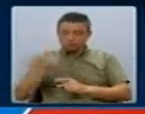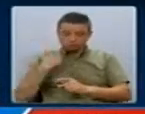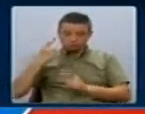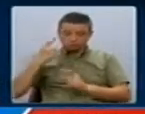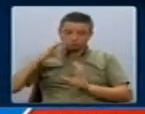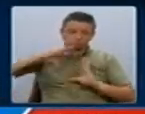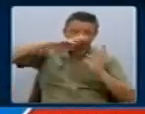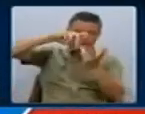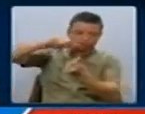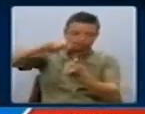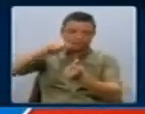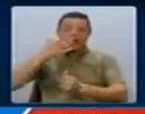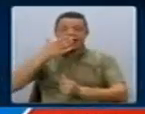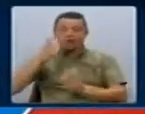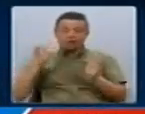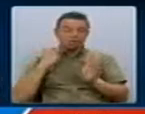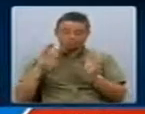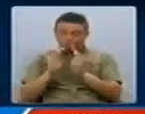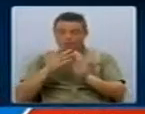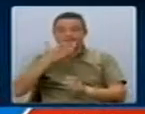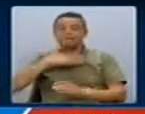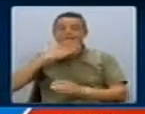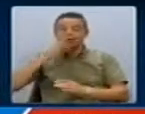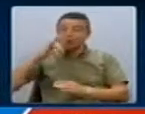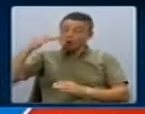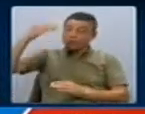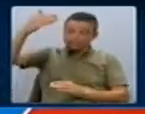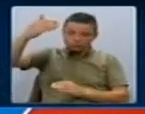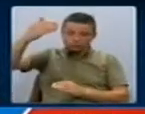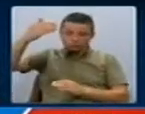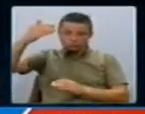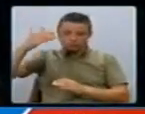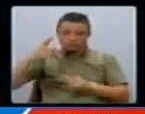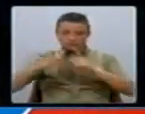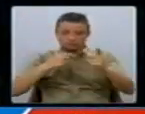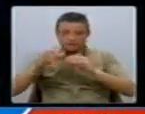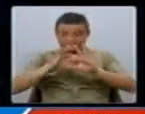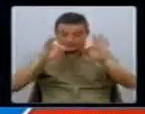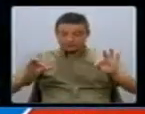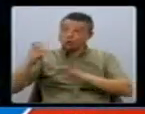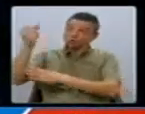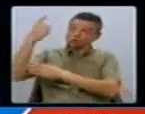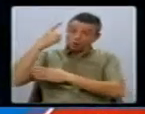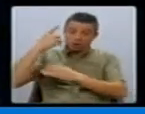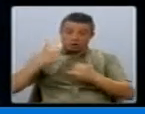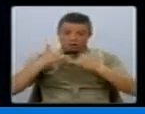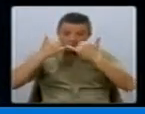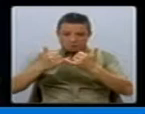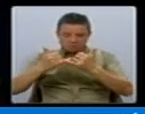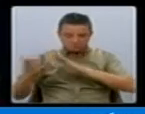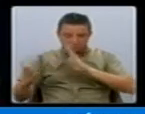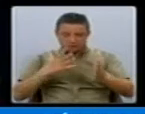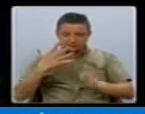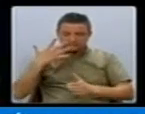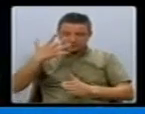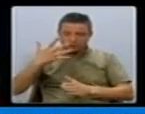temos as anãs brancas. As anãs brancas é o futuro de uma estrela como o nosso Sol. Depois do nosso Sol, daqui a aproximadamente 5 mil